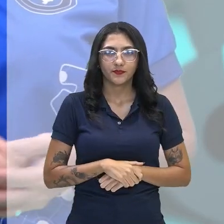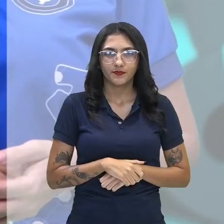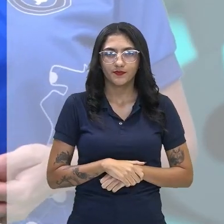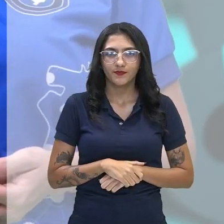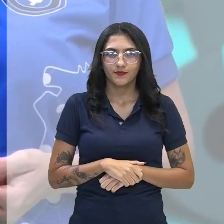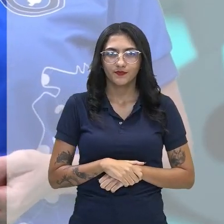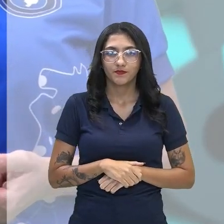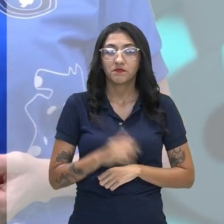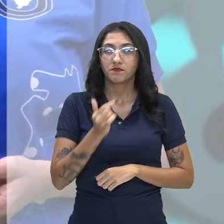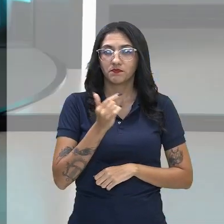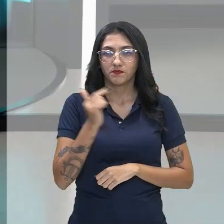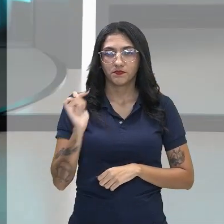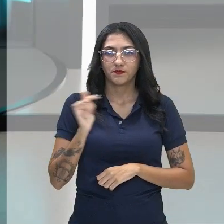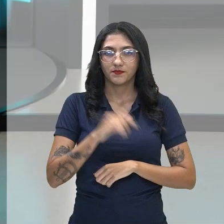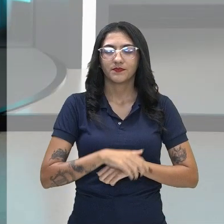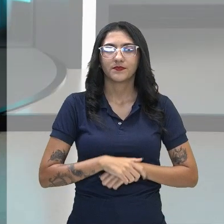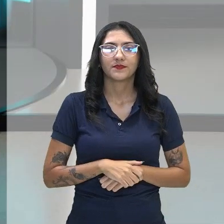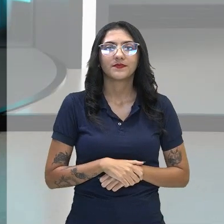Próximo.